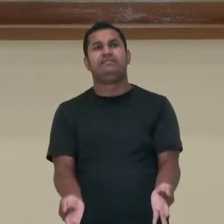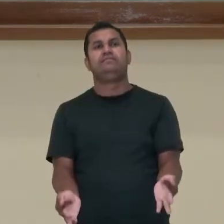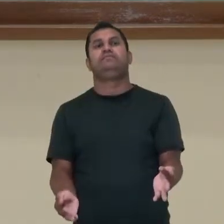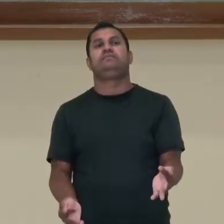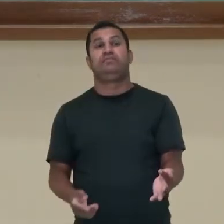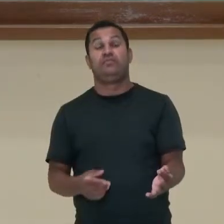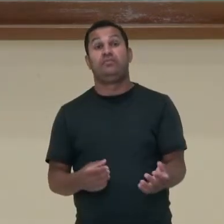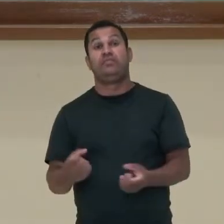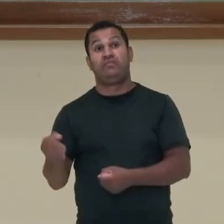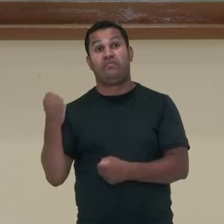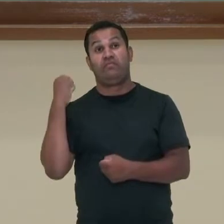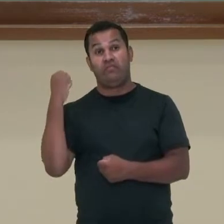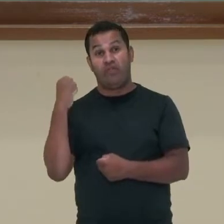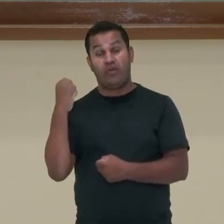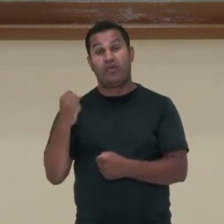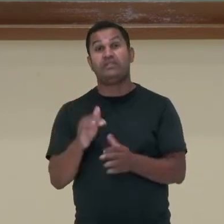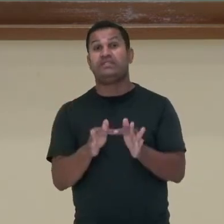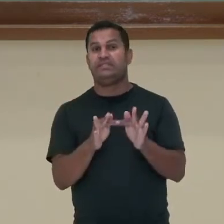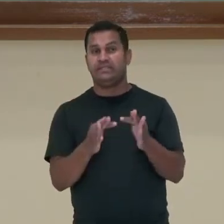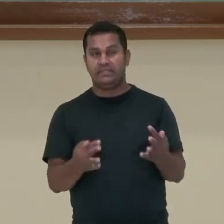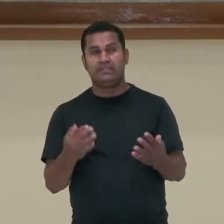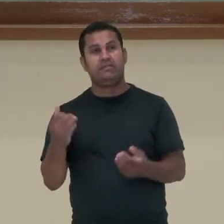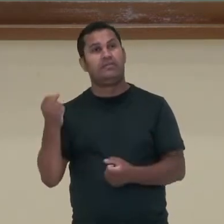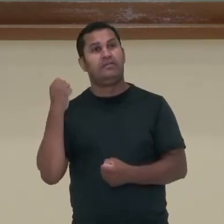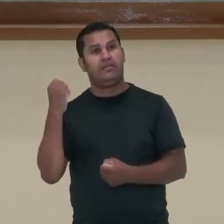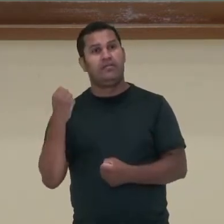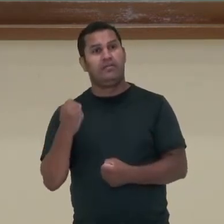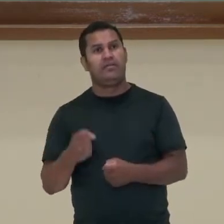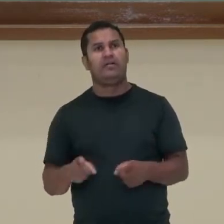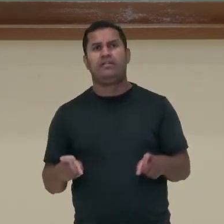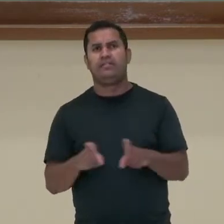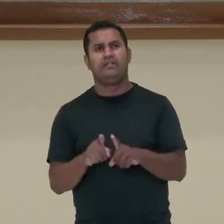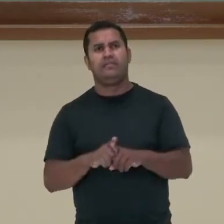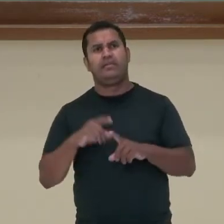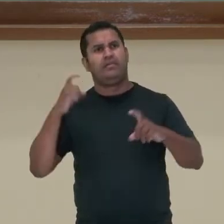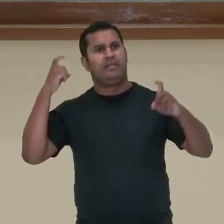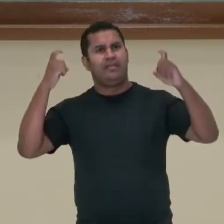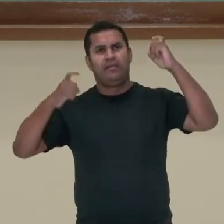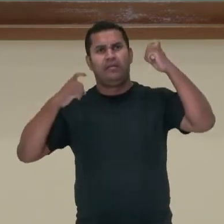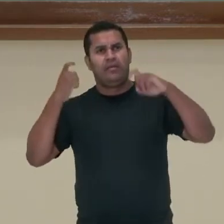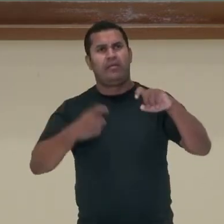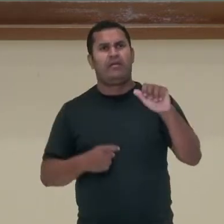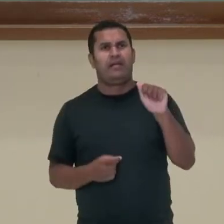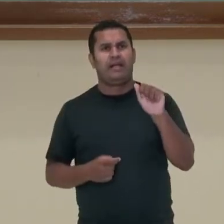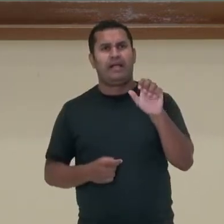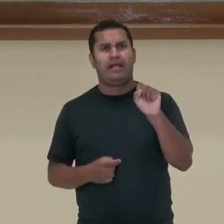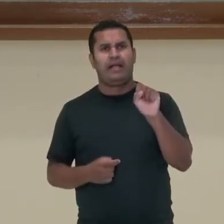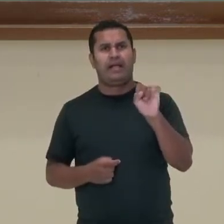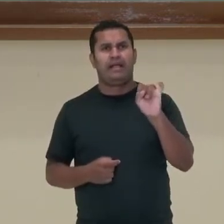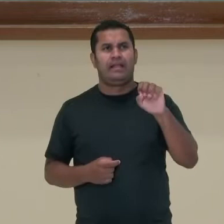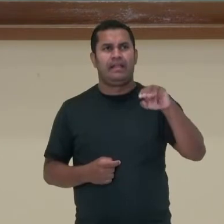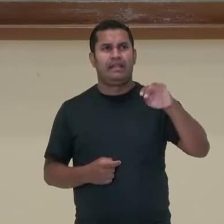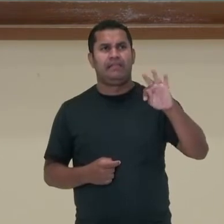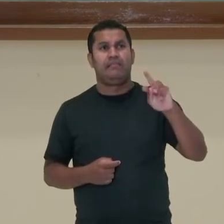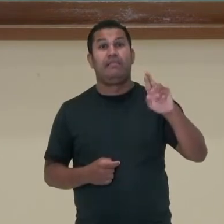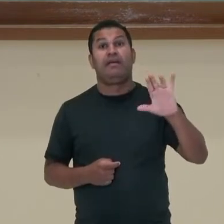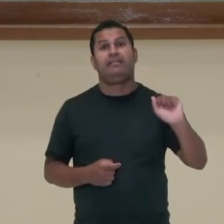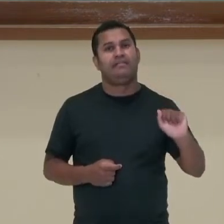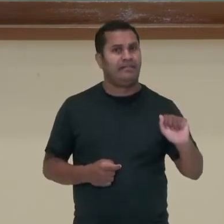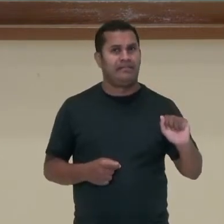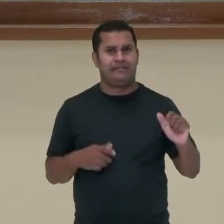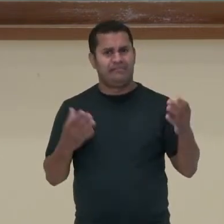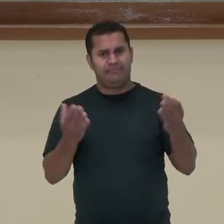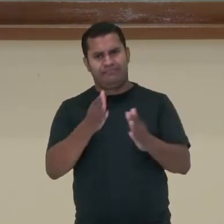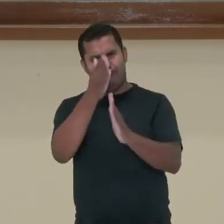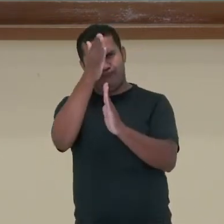composição assimétrica. Regra que existia antigamente, até mesmo dentro do impressionismo, uma composição simétrica, uma coisa meio triangular, uma coisa